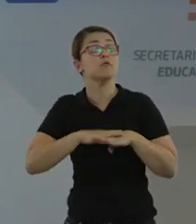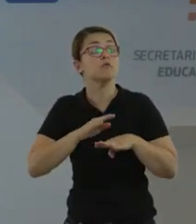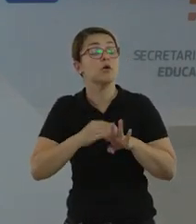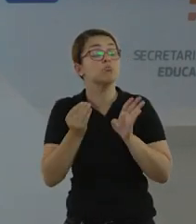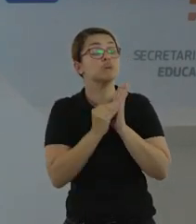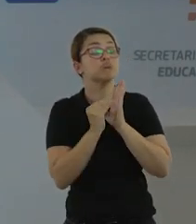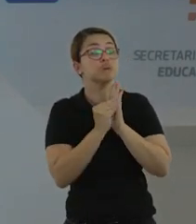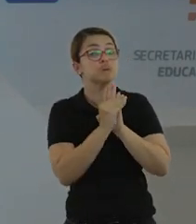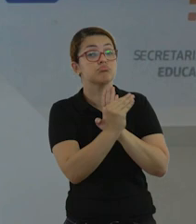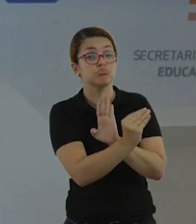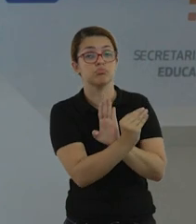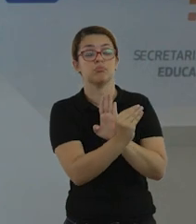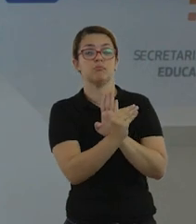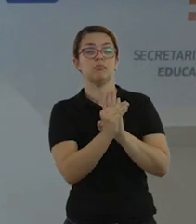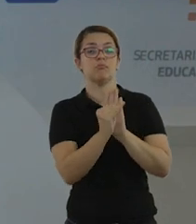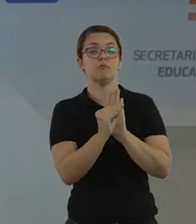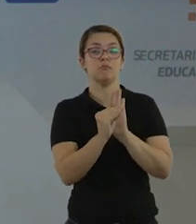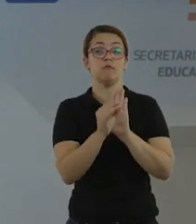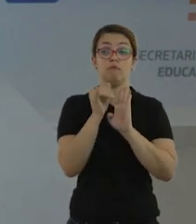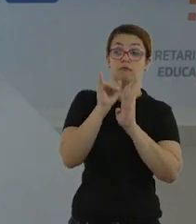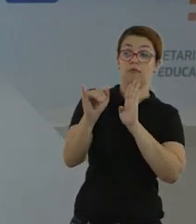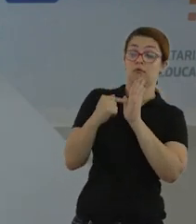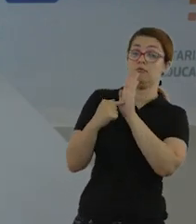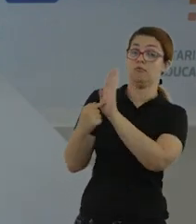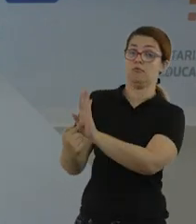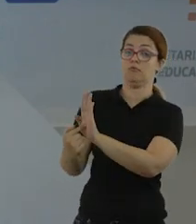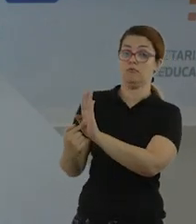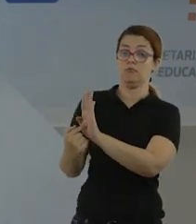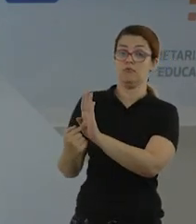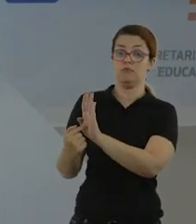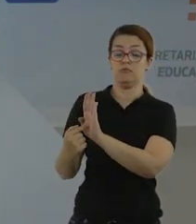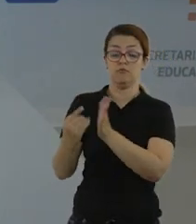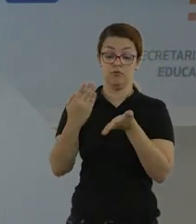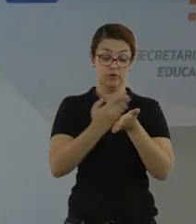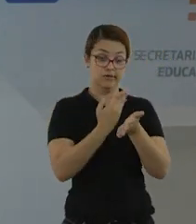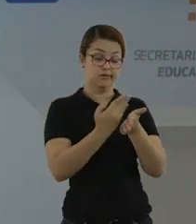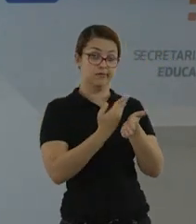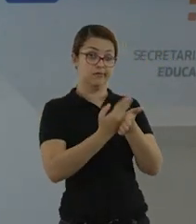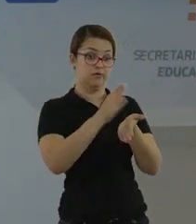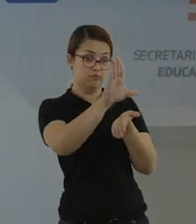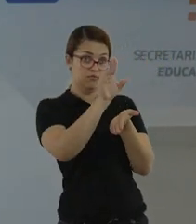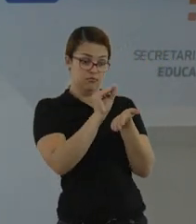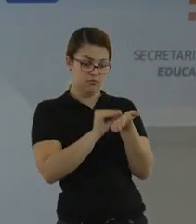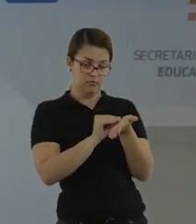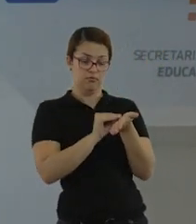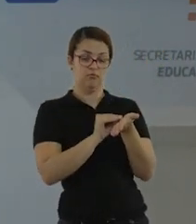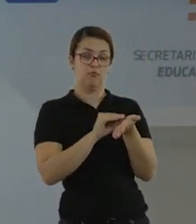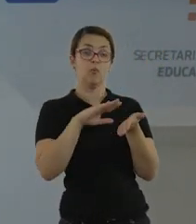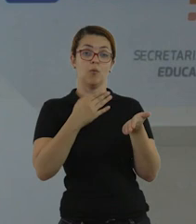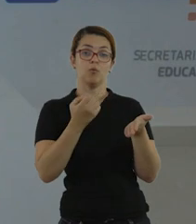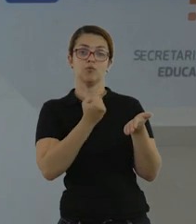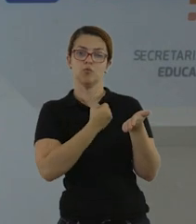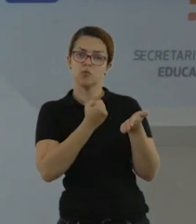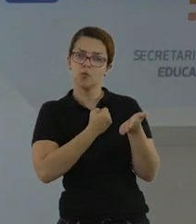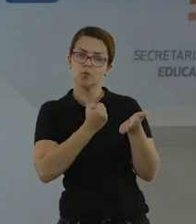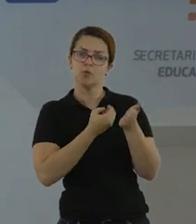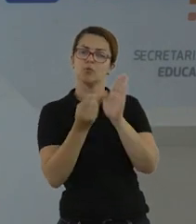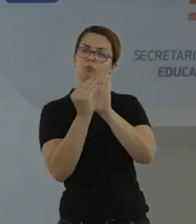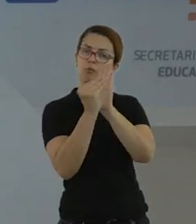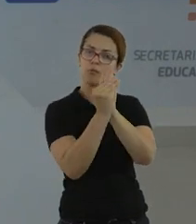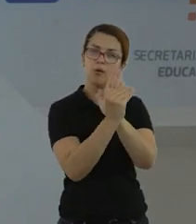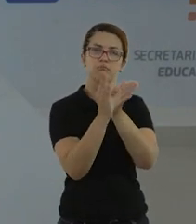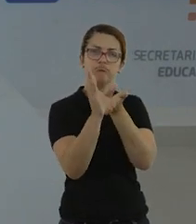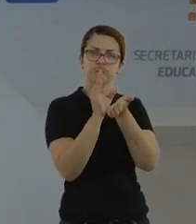formaram. Falou o número que vocês formaram? Vocês vão pegar o caderno de vocês e vão registrar o número que